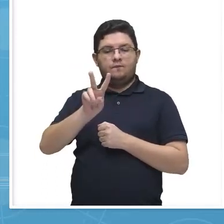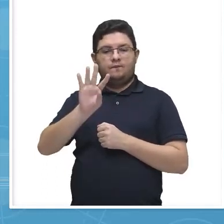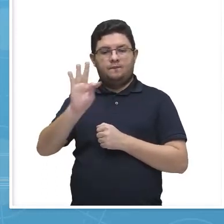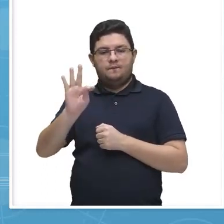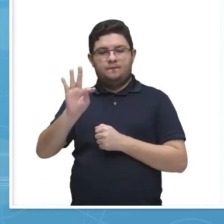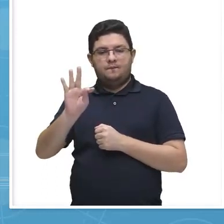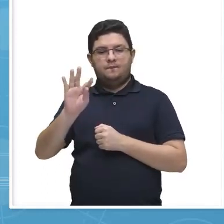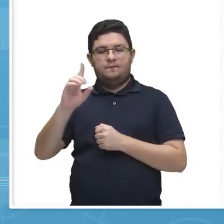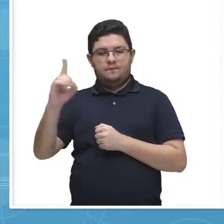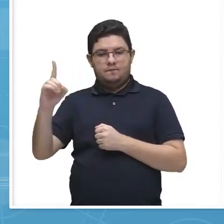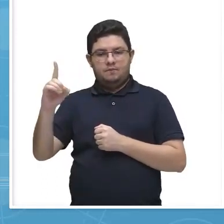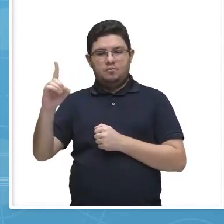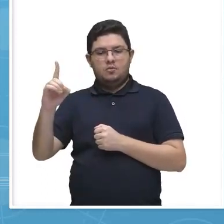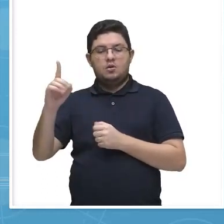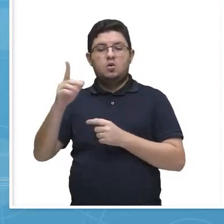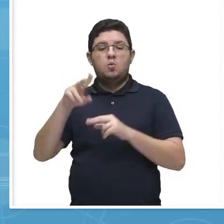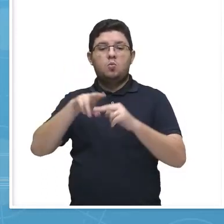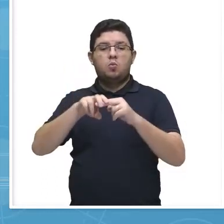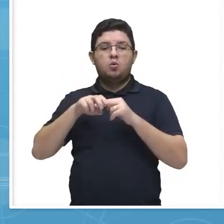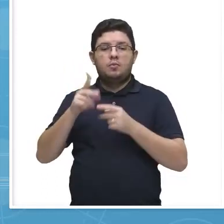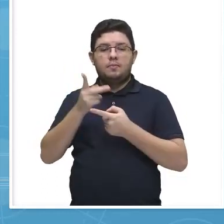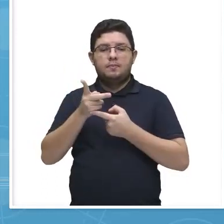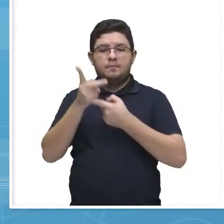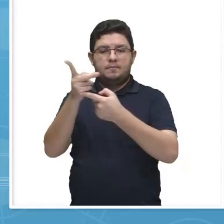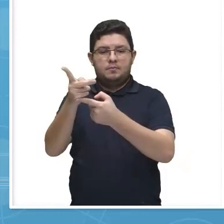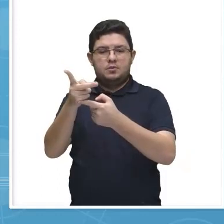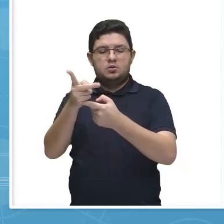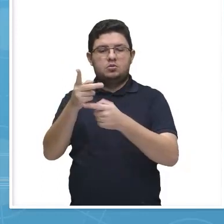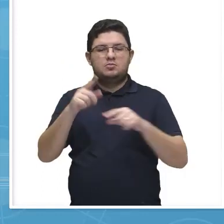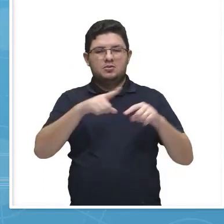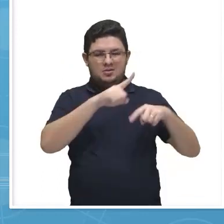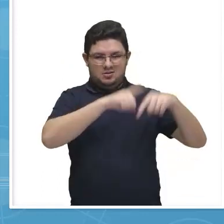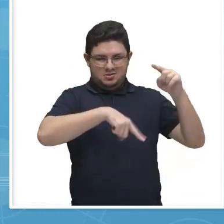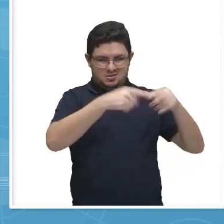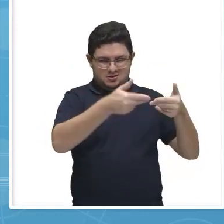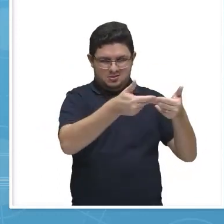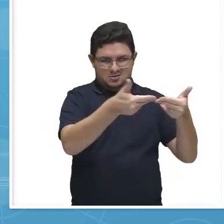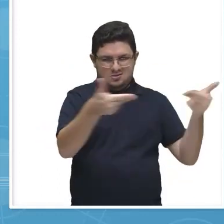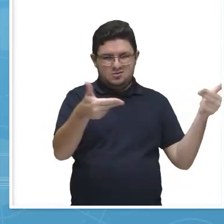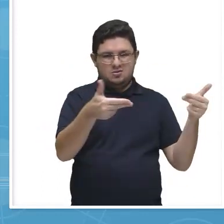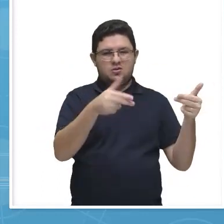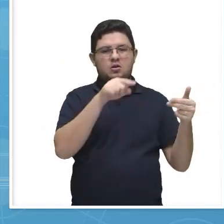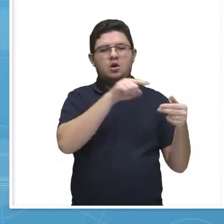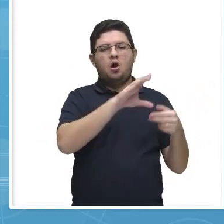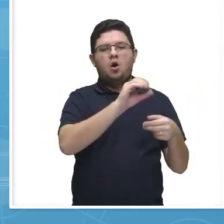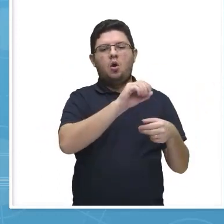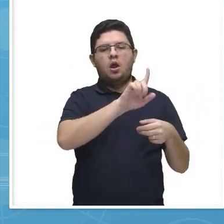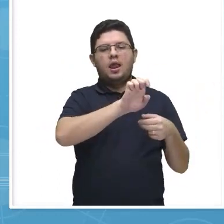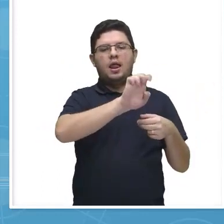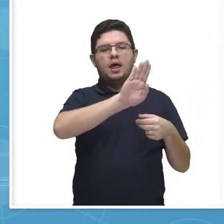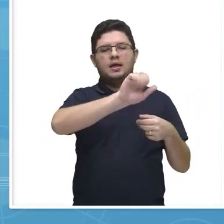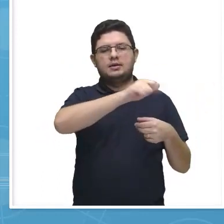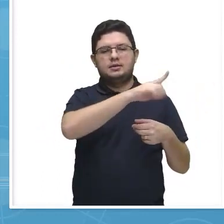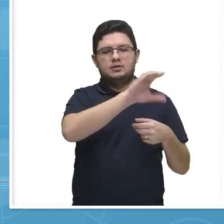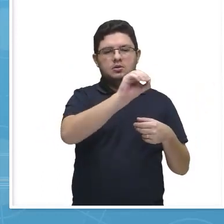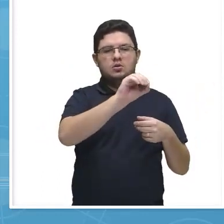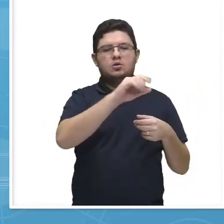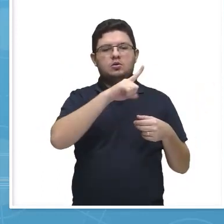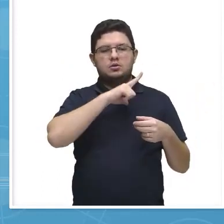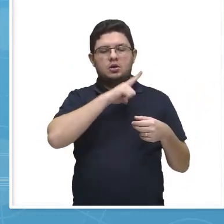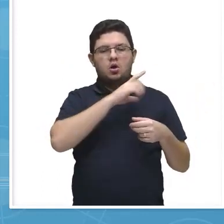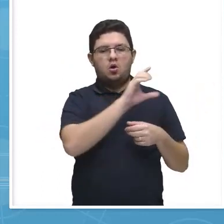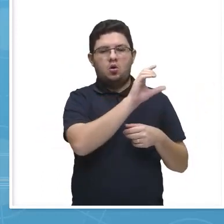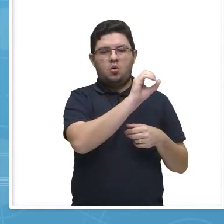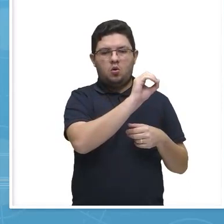A coleção. Aqui eu tenho complemento verbal, objeto direto, porque eu não tenho preposição.